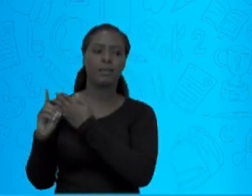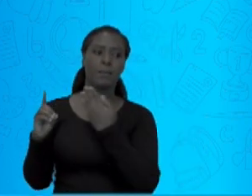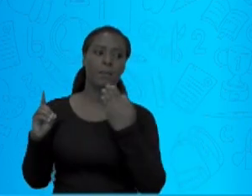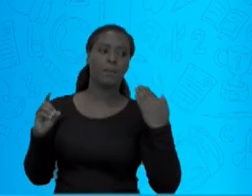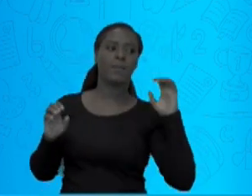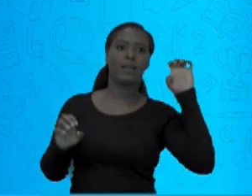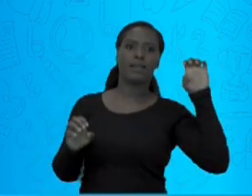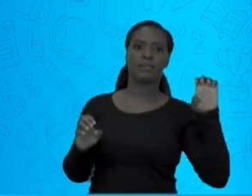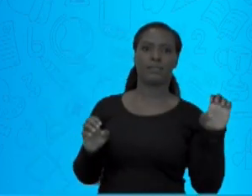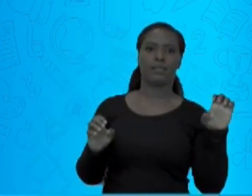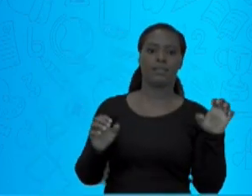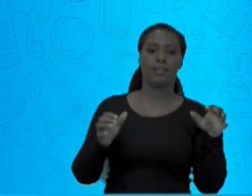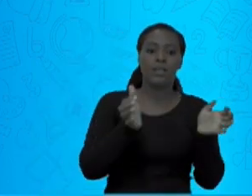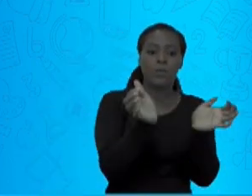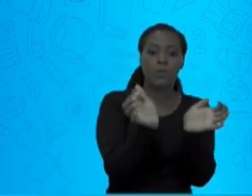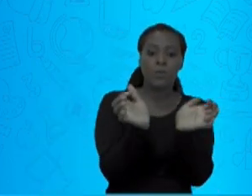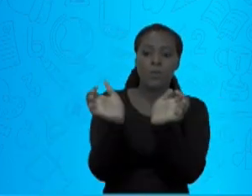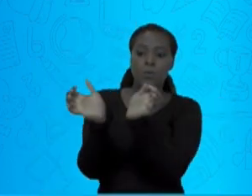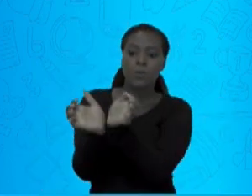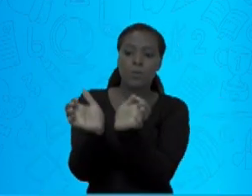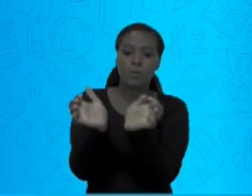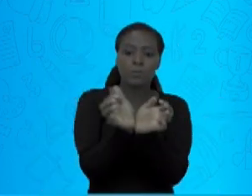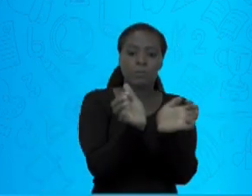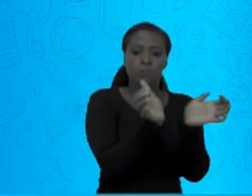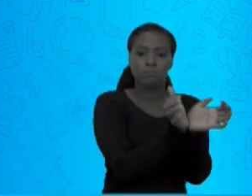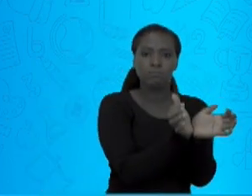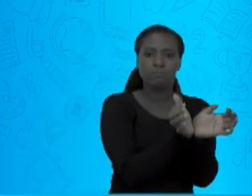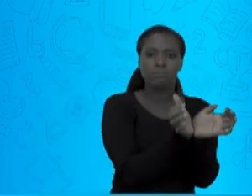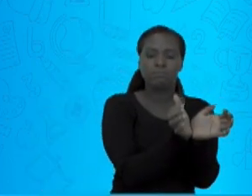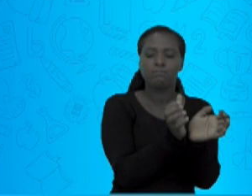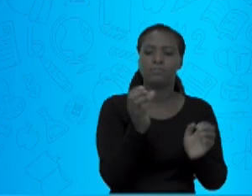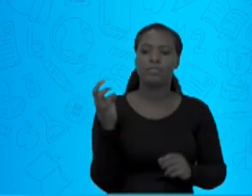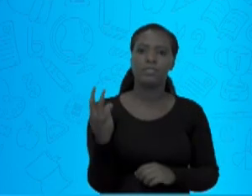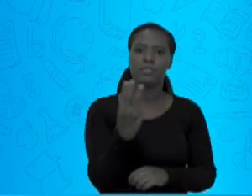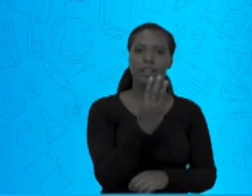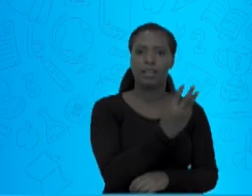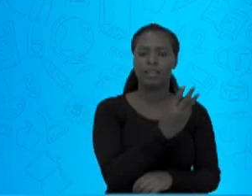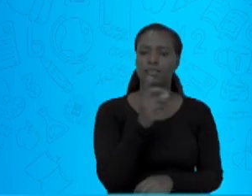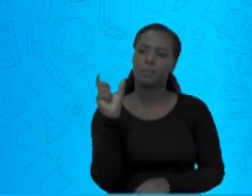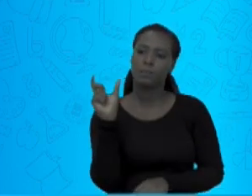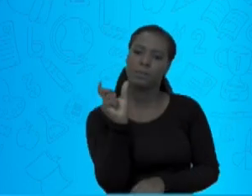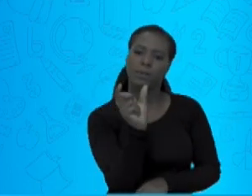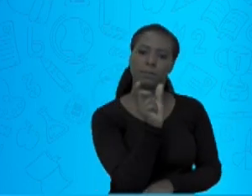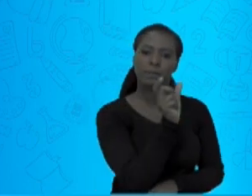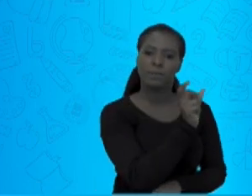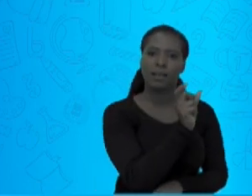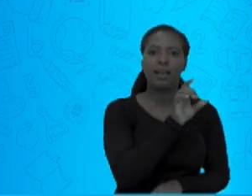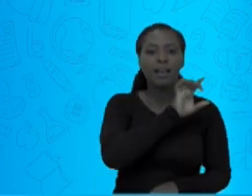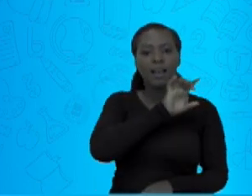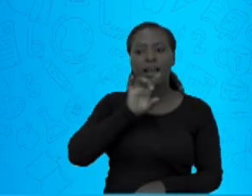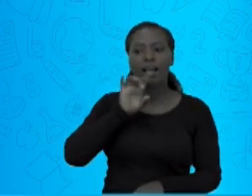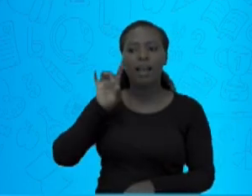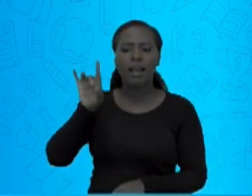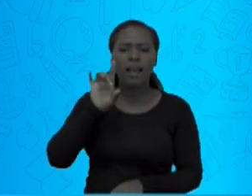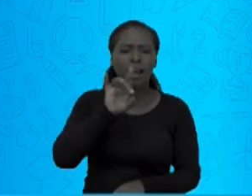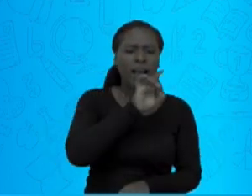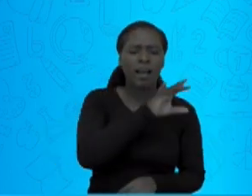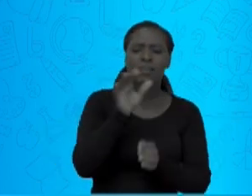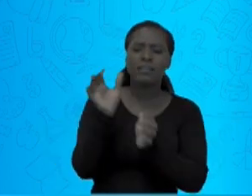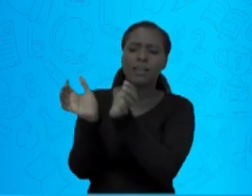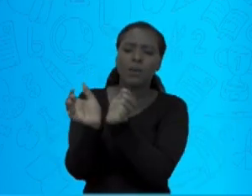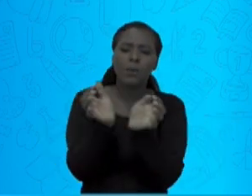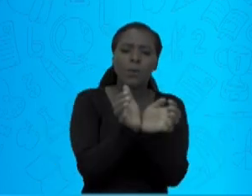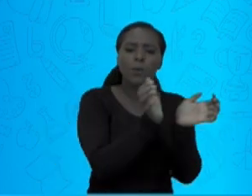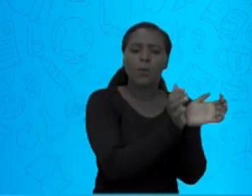algarismos. Cada um desses grupos é uma classe. A posição de cada um dos